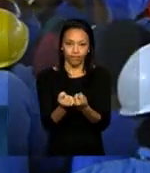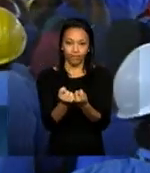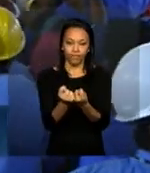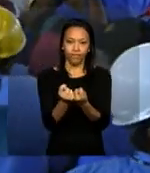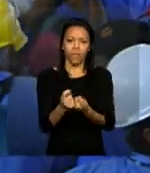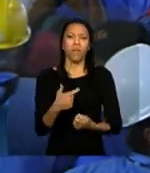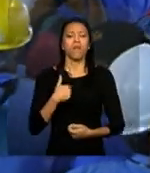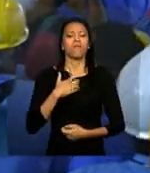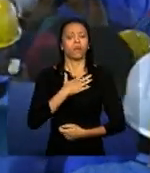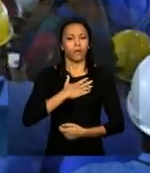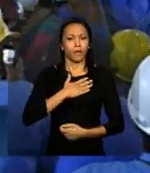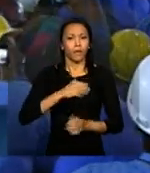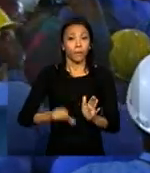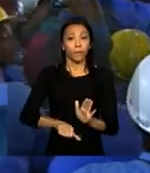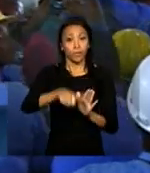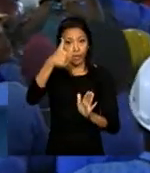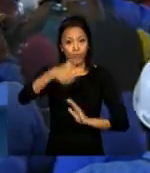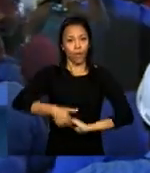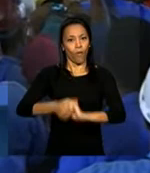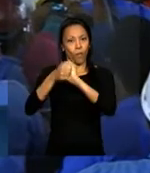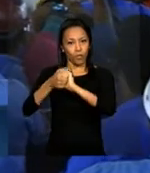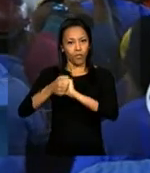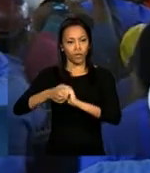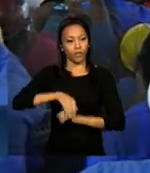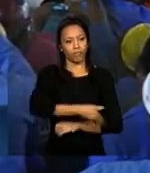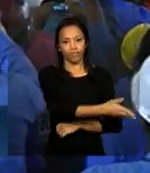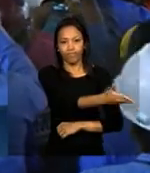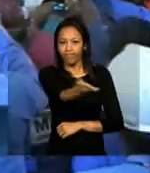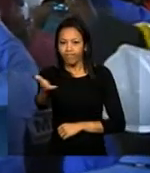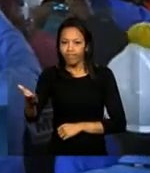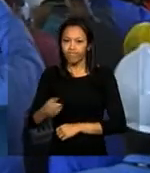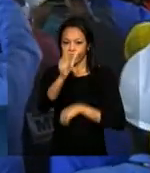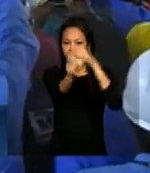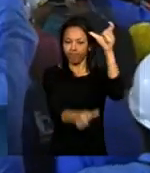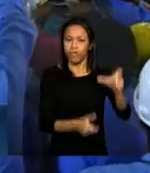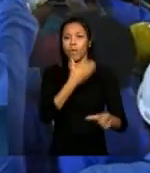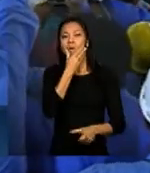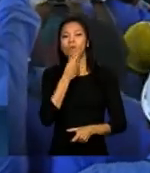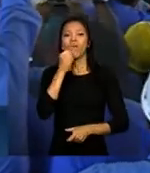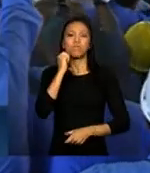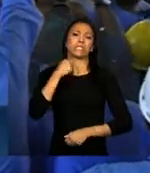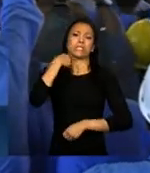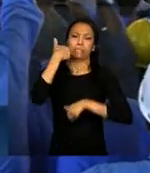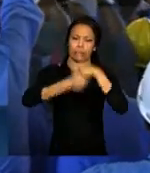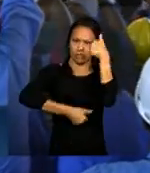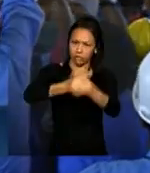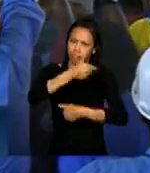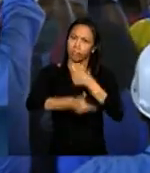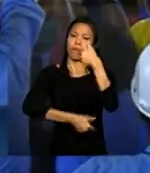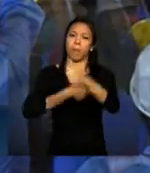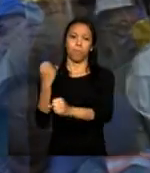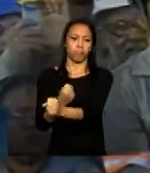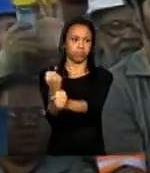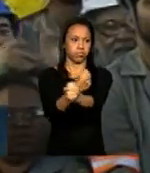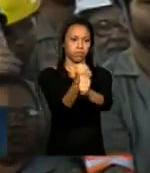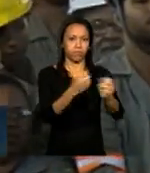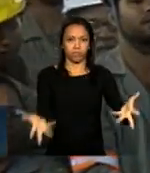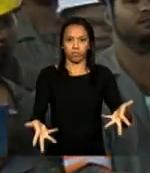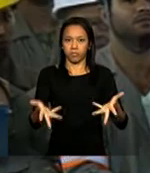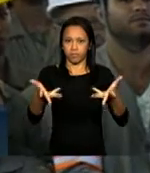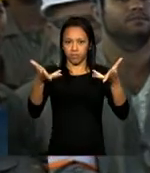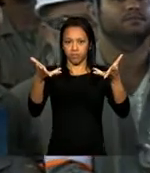Eu queria primeiro cumprimentar os trabalhadores e as trabalhadoras